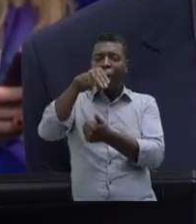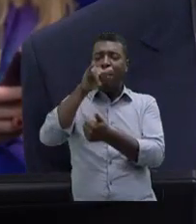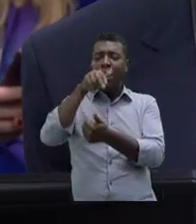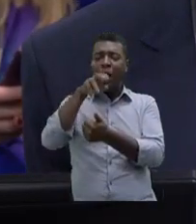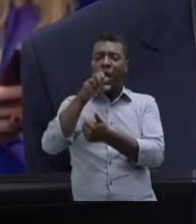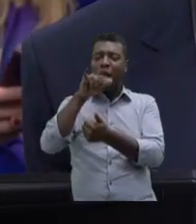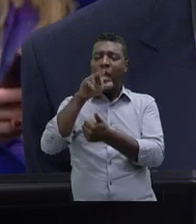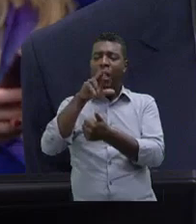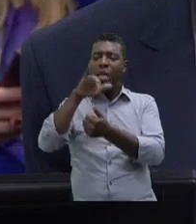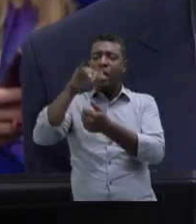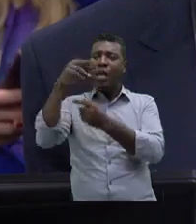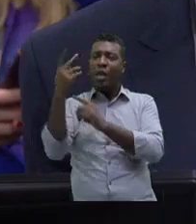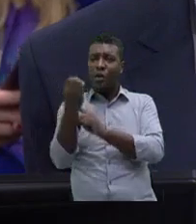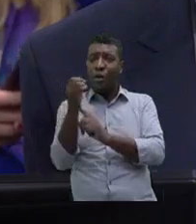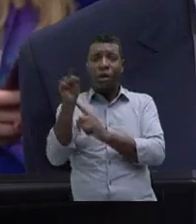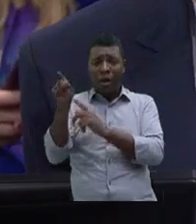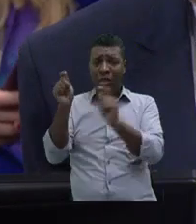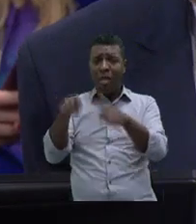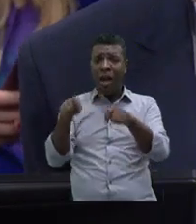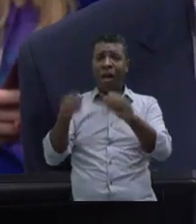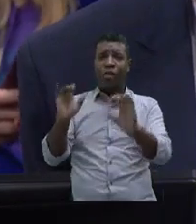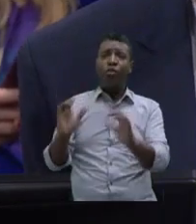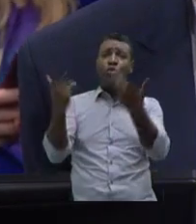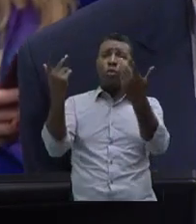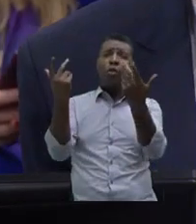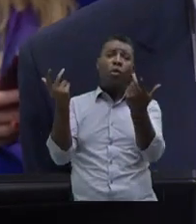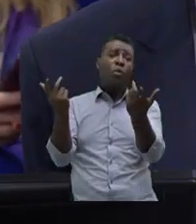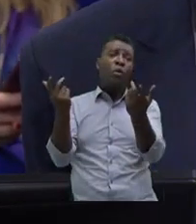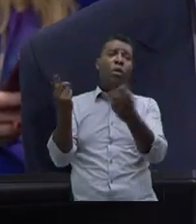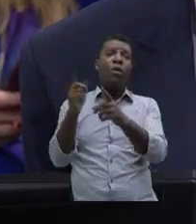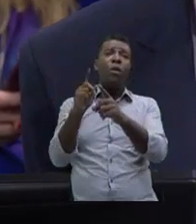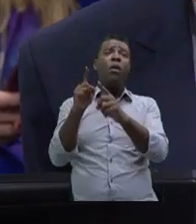para o show. E, por último, uma pergunta também